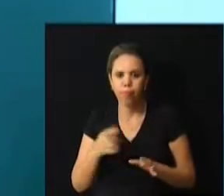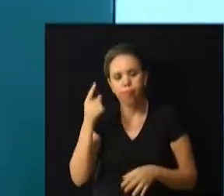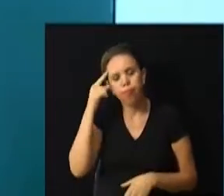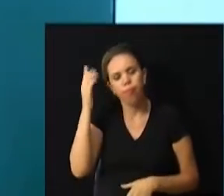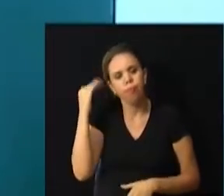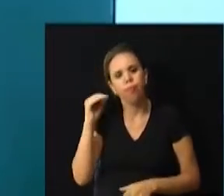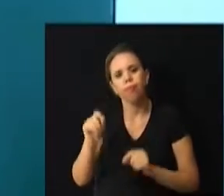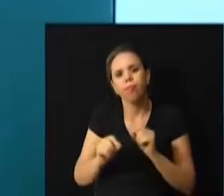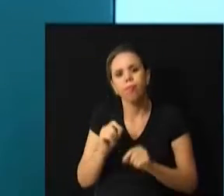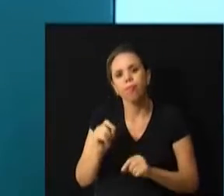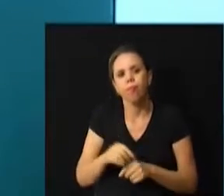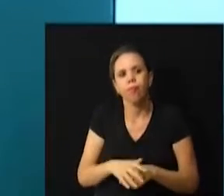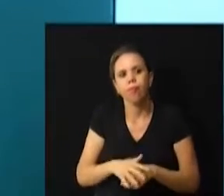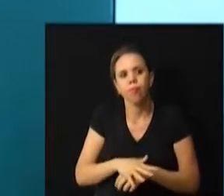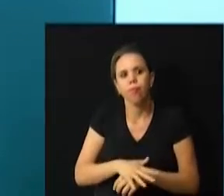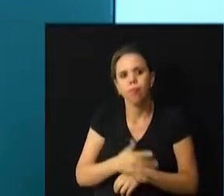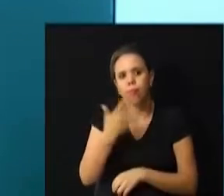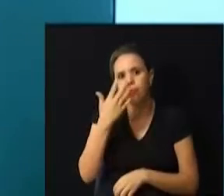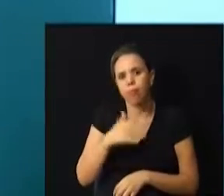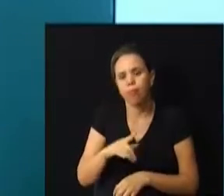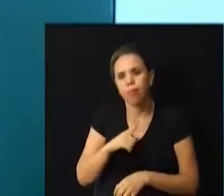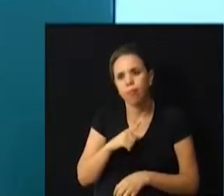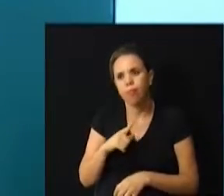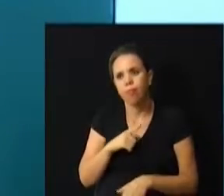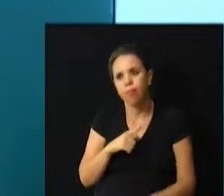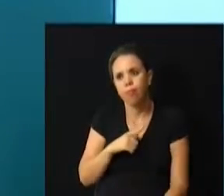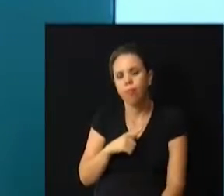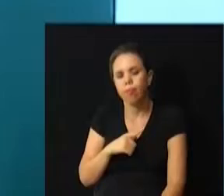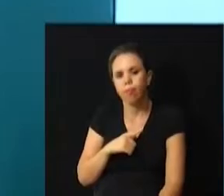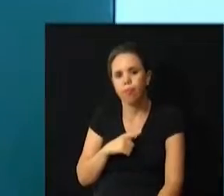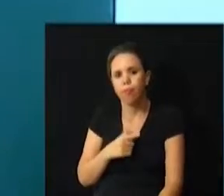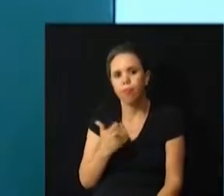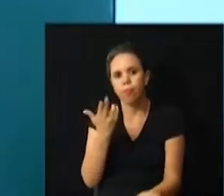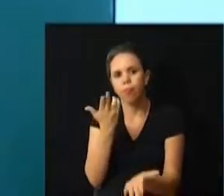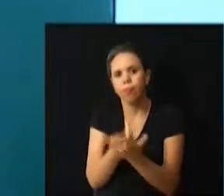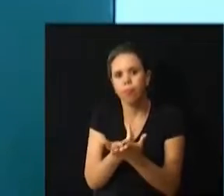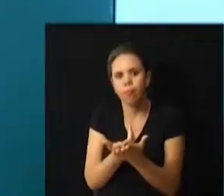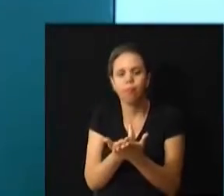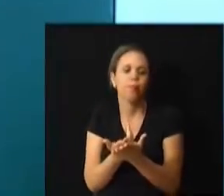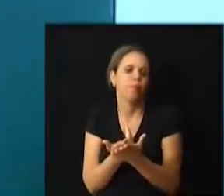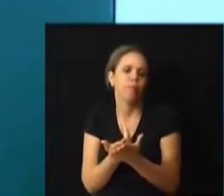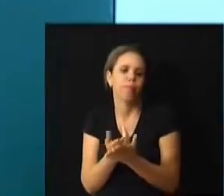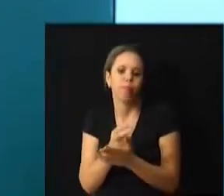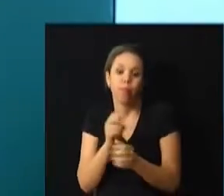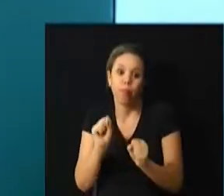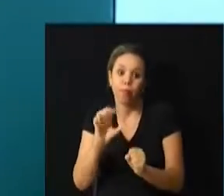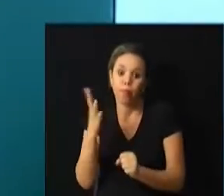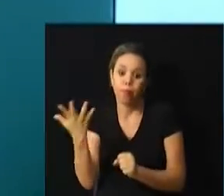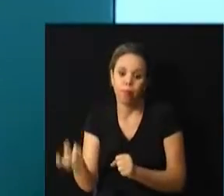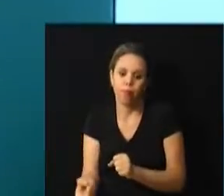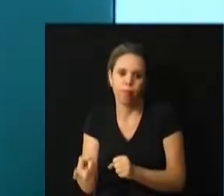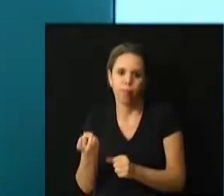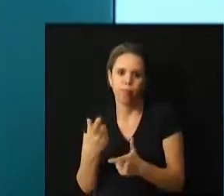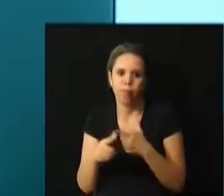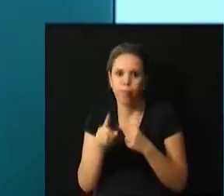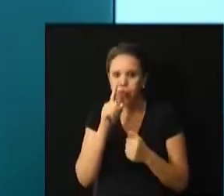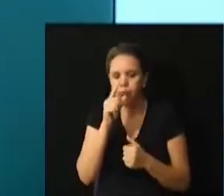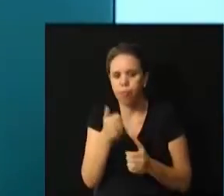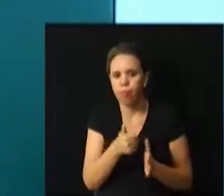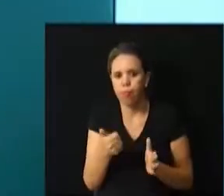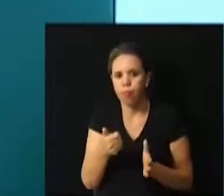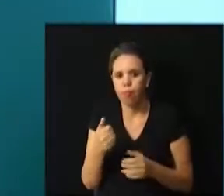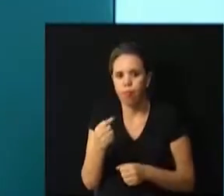Temos que ter em mente o seguinte, a criança está no berçário, ela já está sujeita a queda, né?